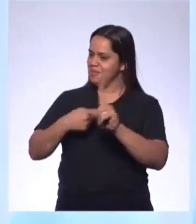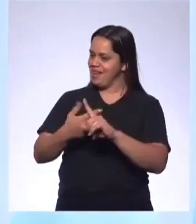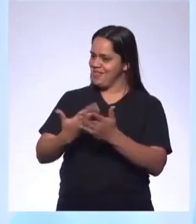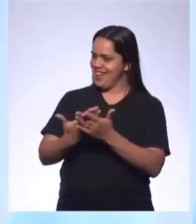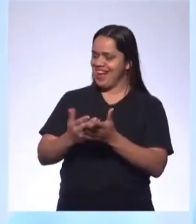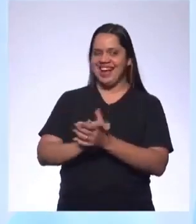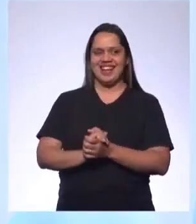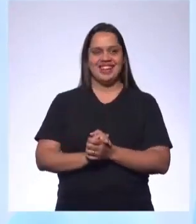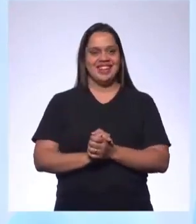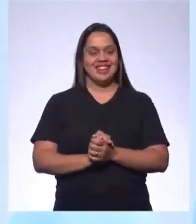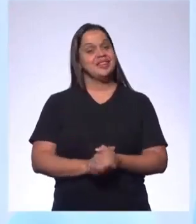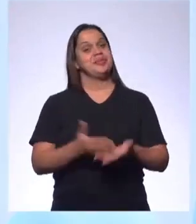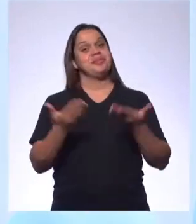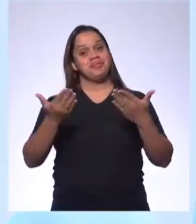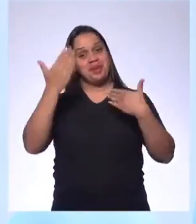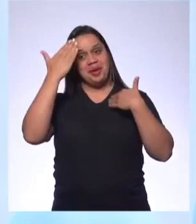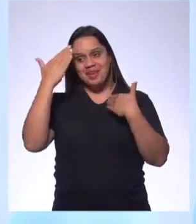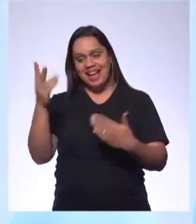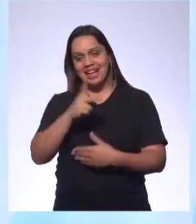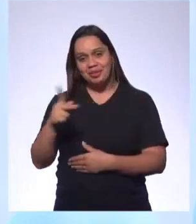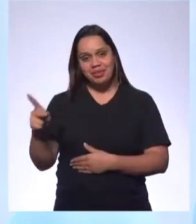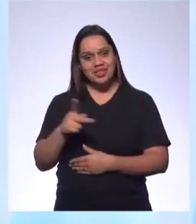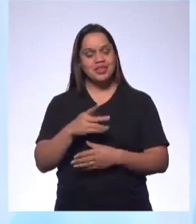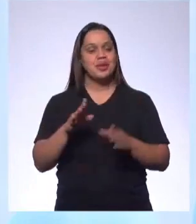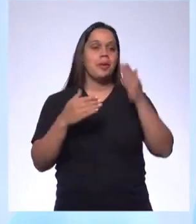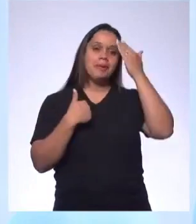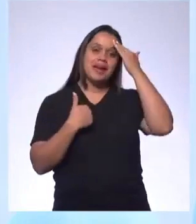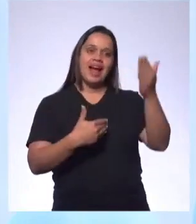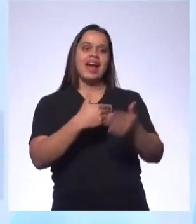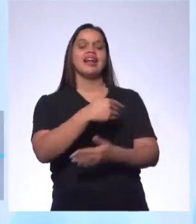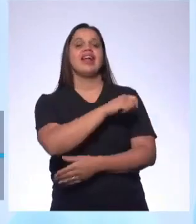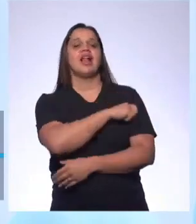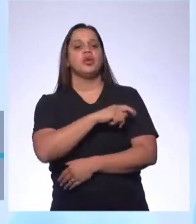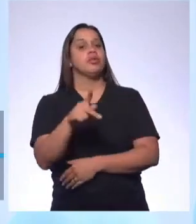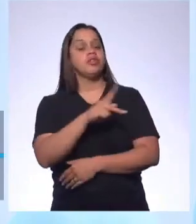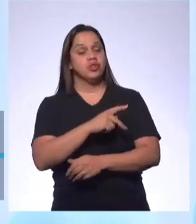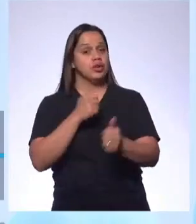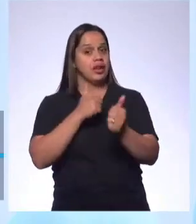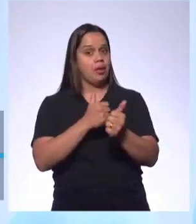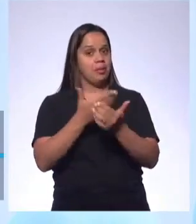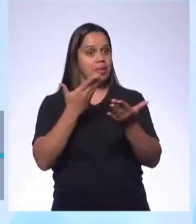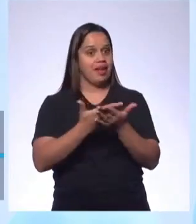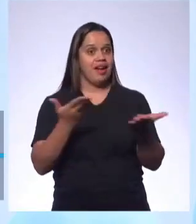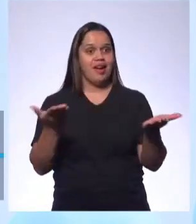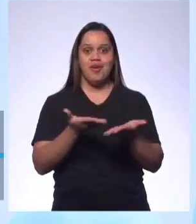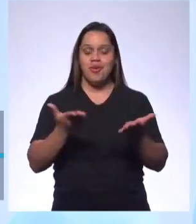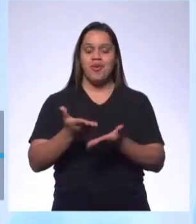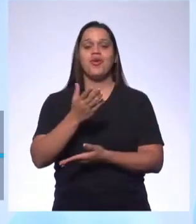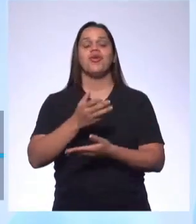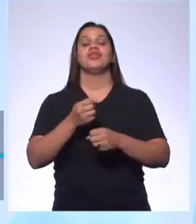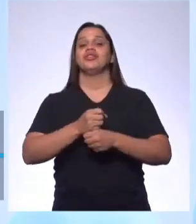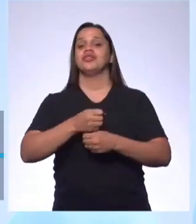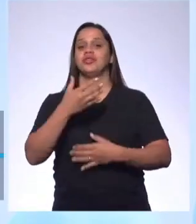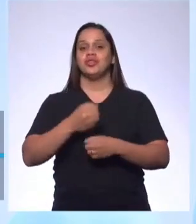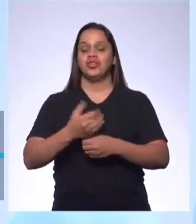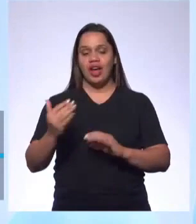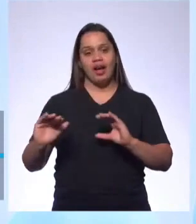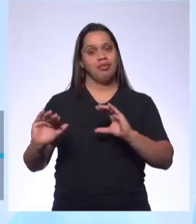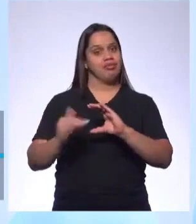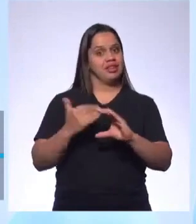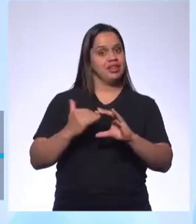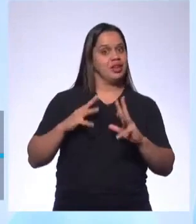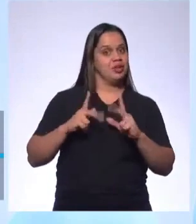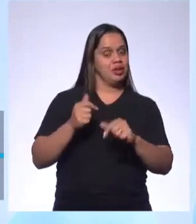aula. Obrigada, professor Mauro, alunos, professores aí que estão acompanhando a gente no chat, mandando a participação de